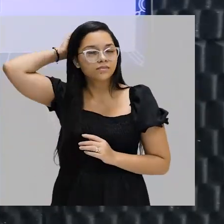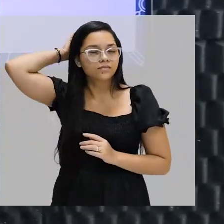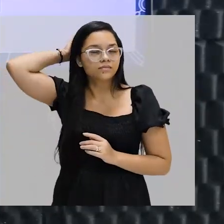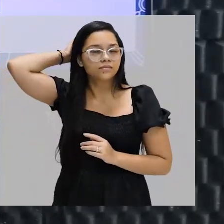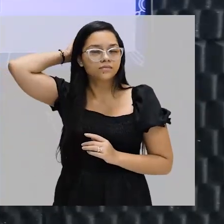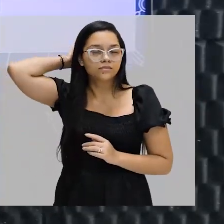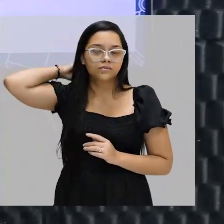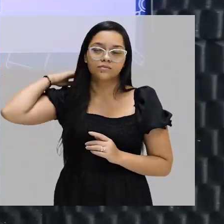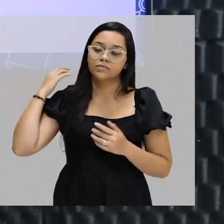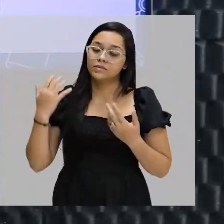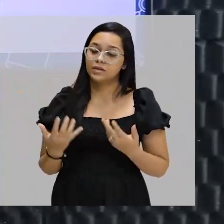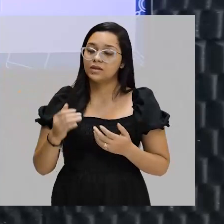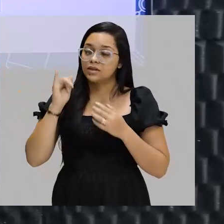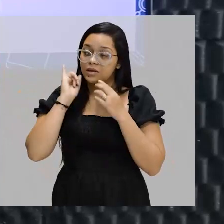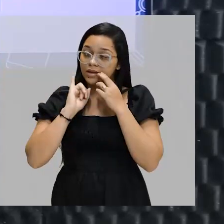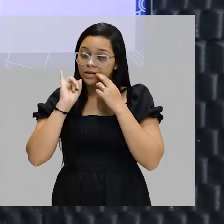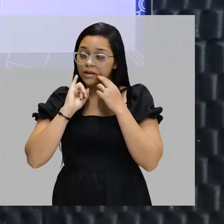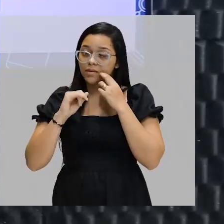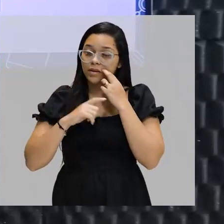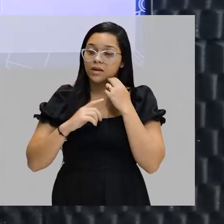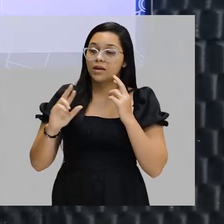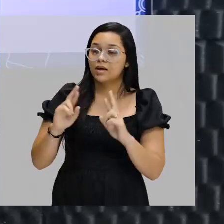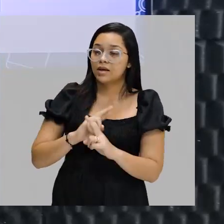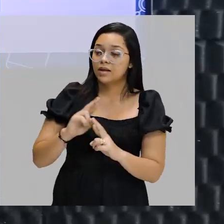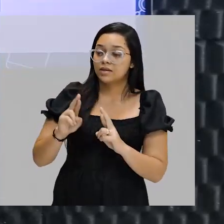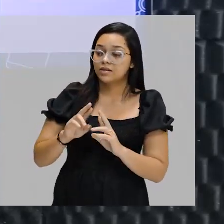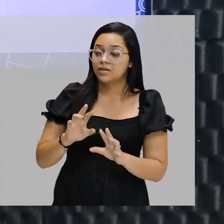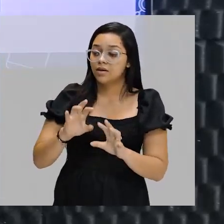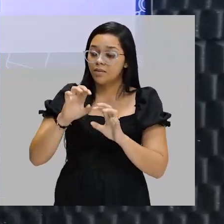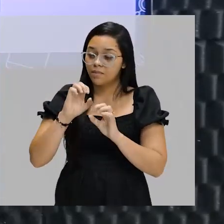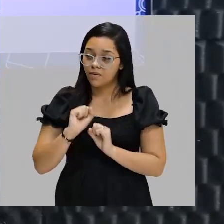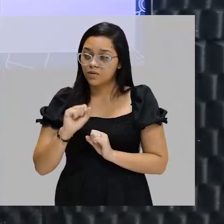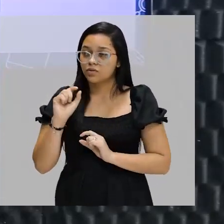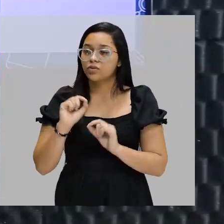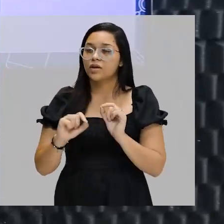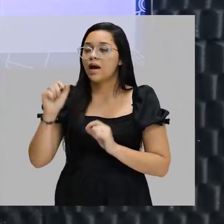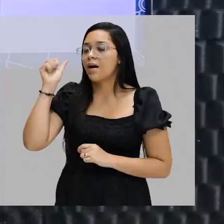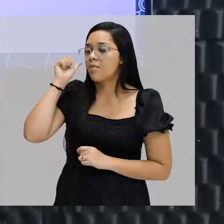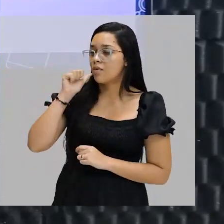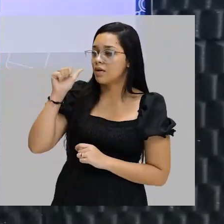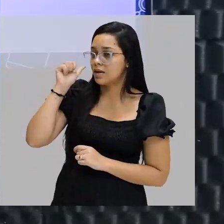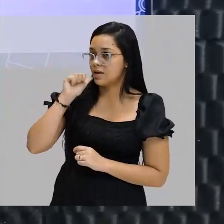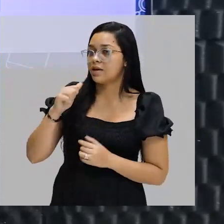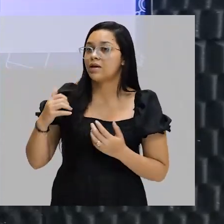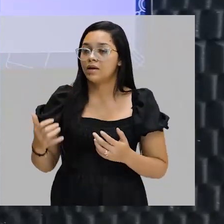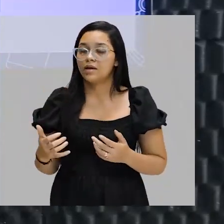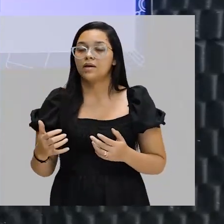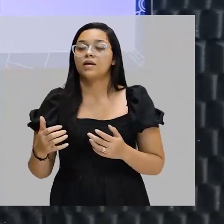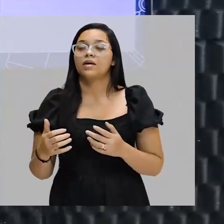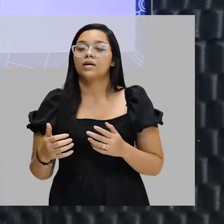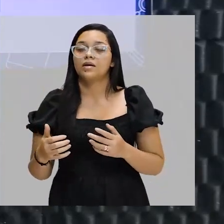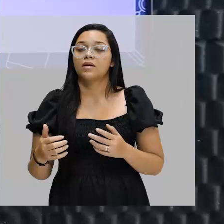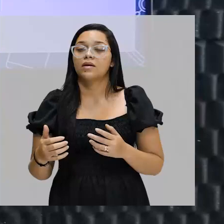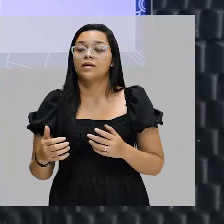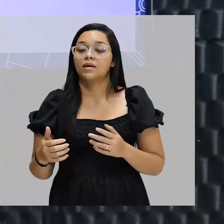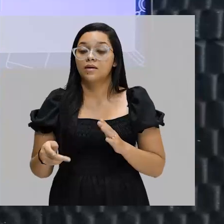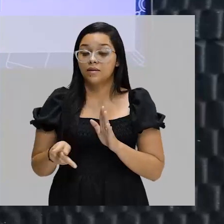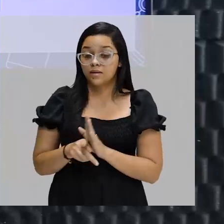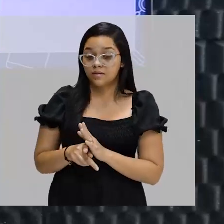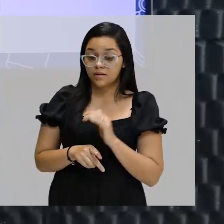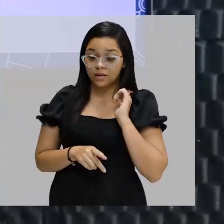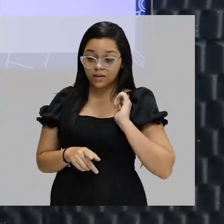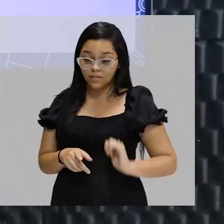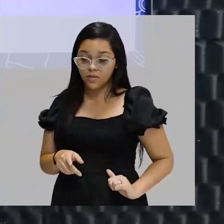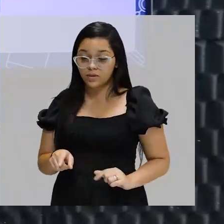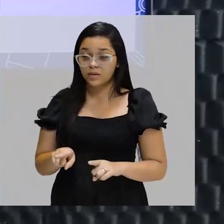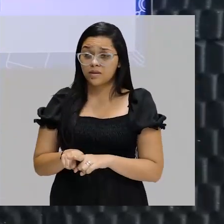aqui. Nesse exemplo, eu tenho a relação de posse entre a mulher, que é a possuidora, e a bolsa,